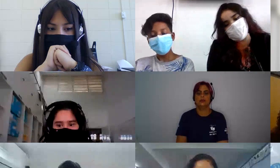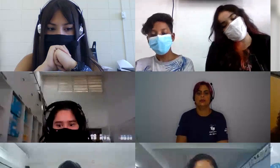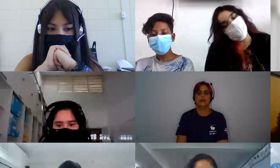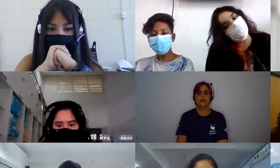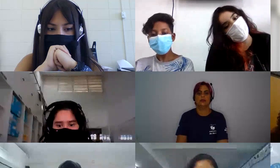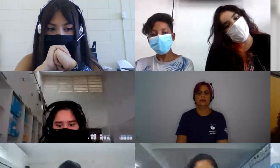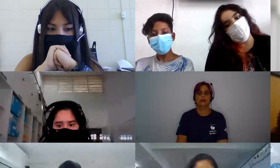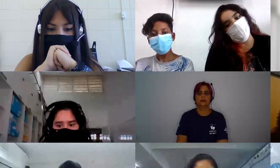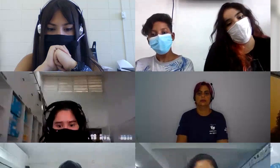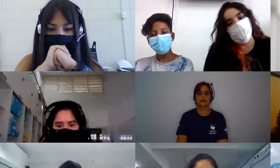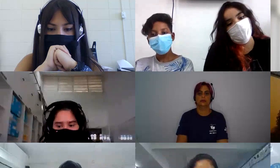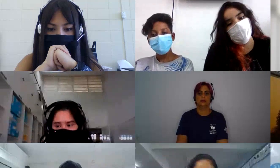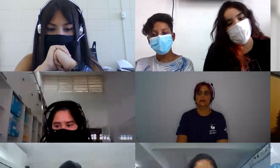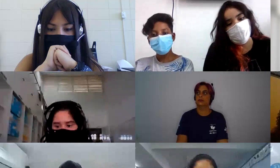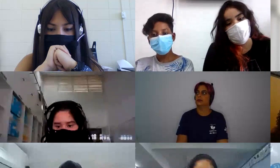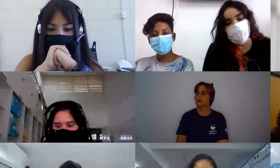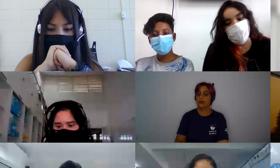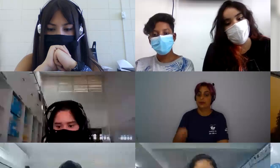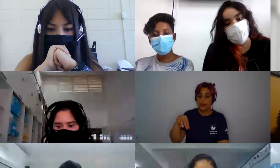Mariana?